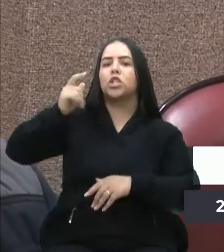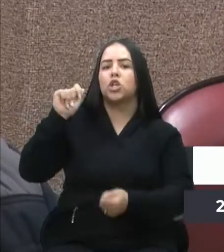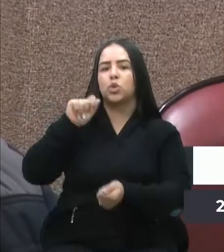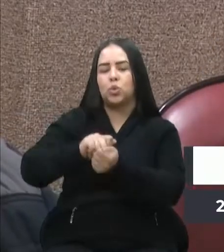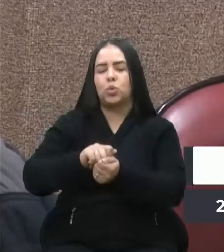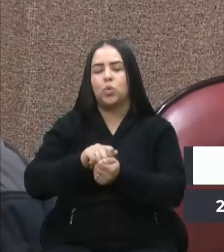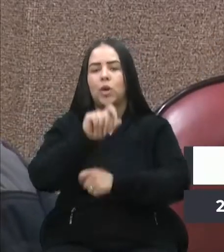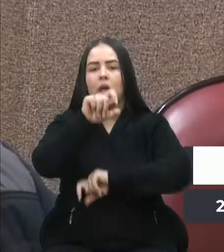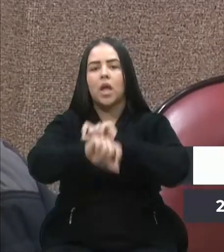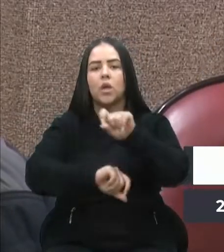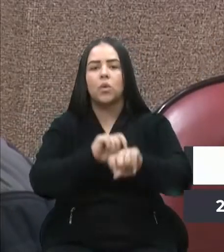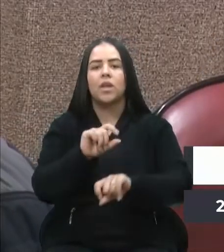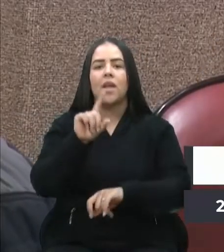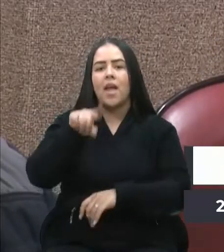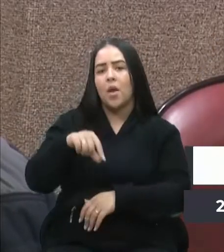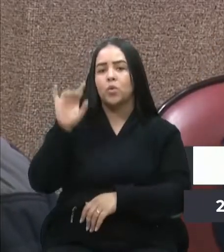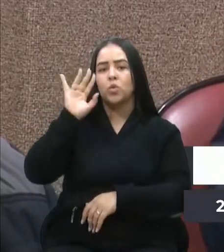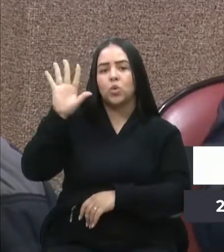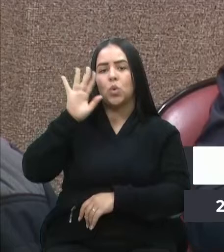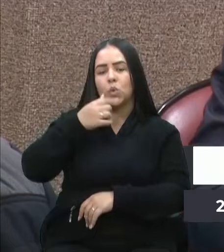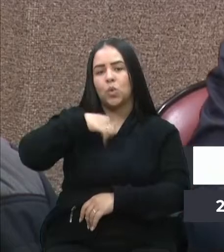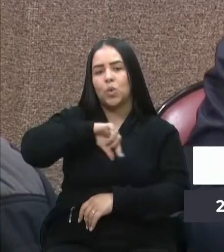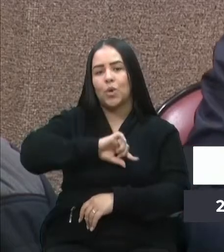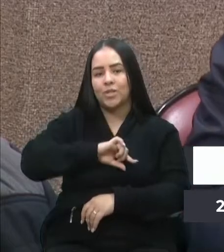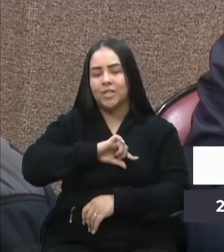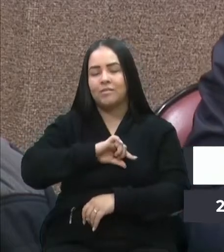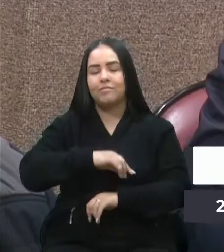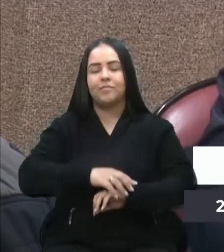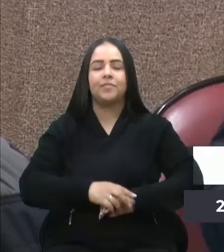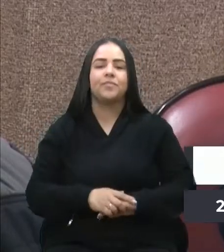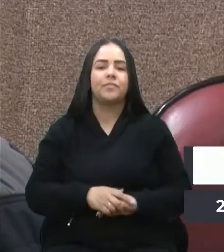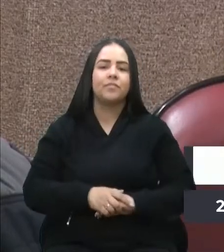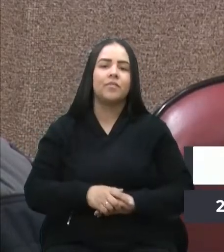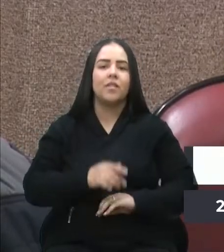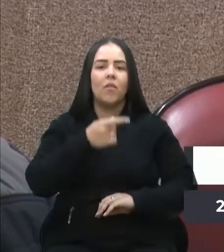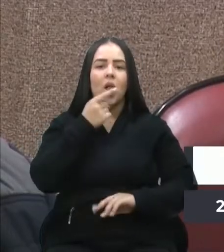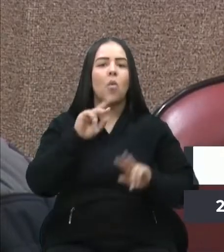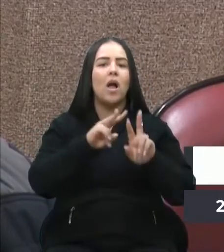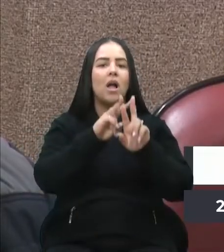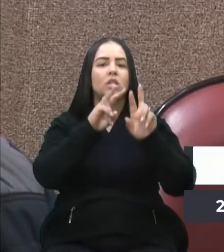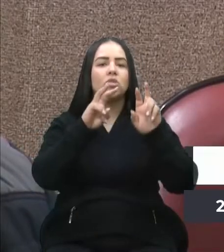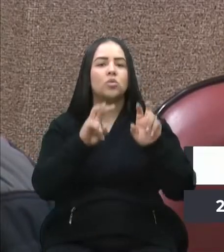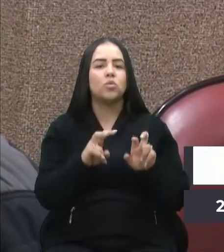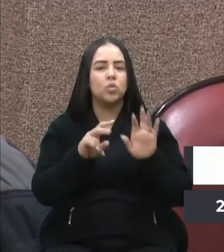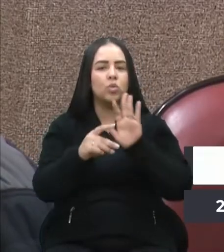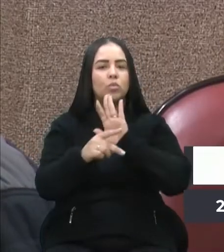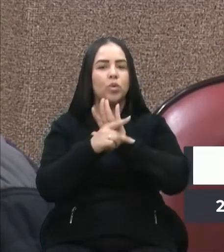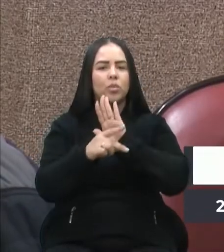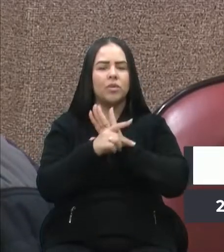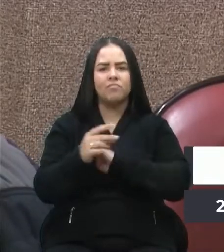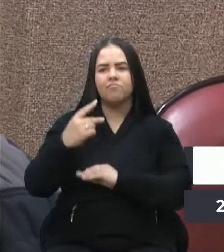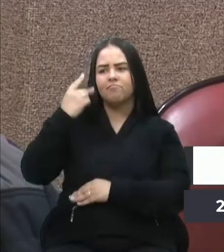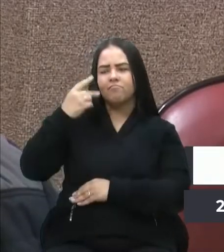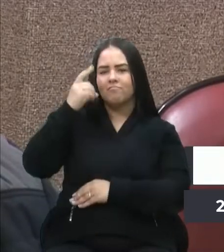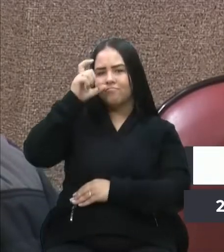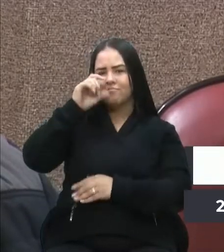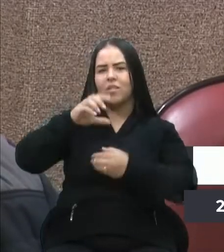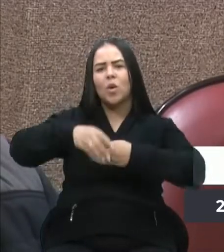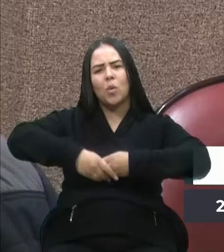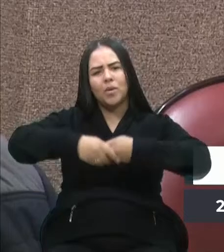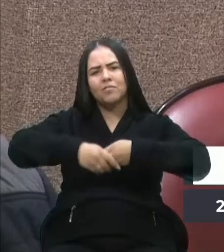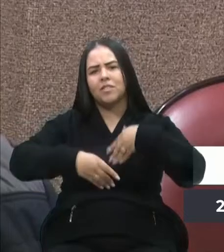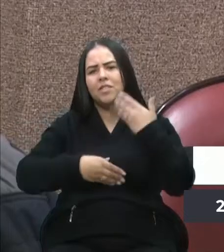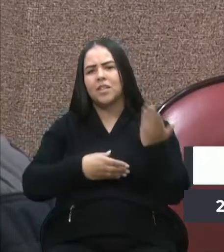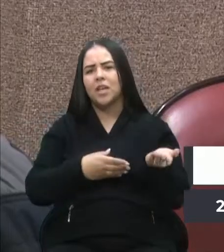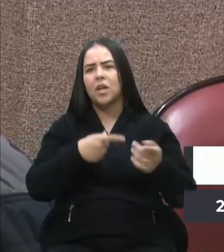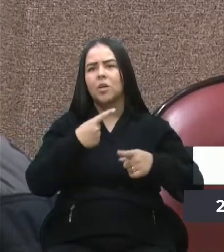é o sonho. Com relação ao tema específico, vereador Scal, quero lhe cumprimentar porque o simples